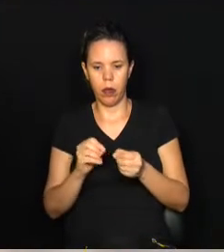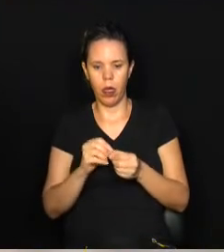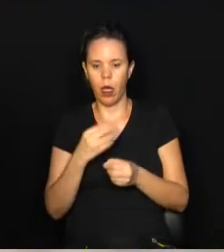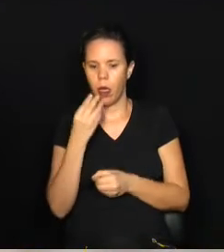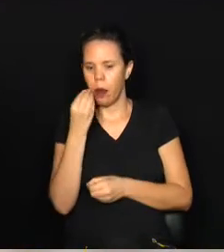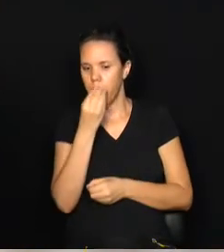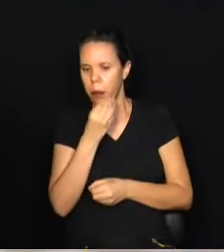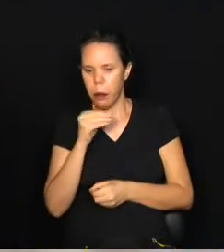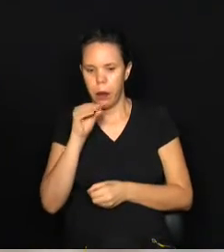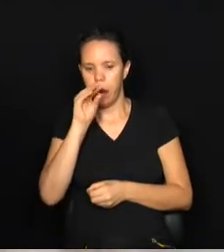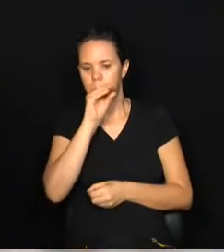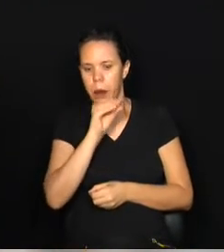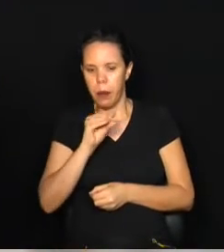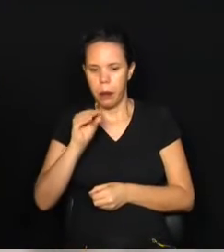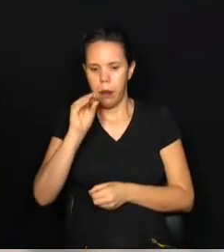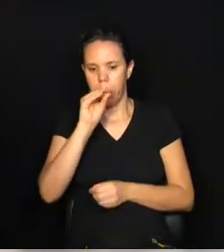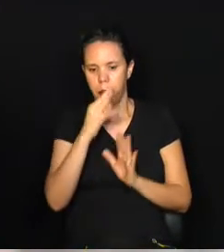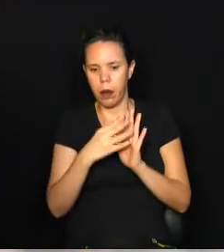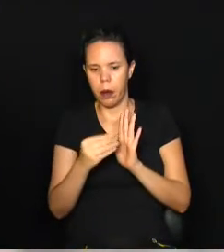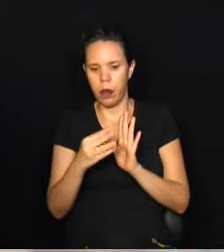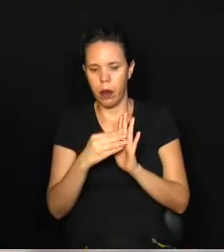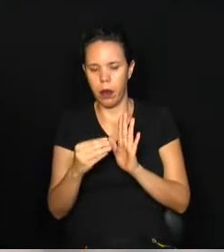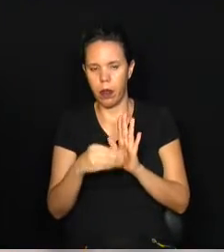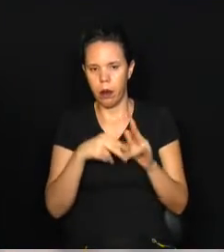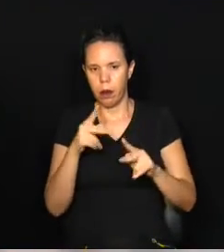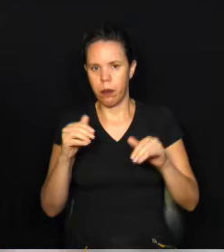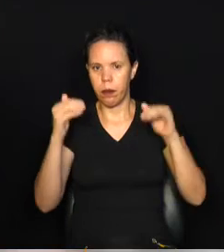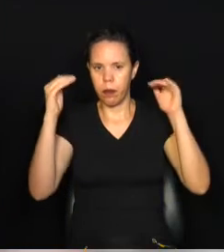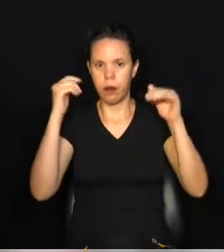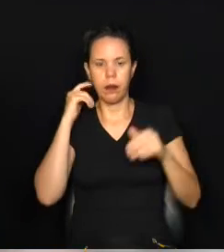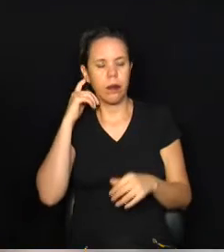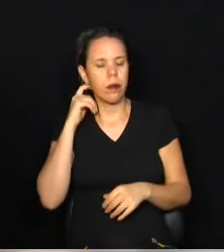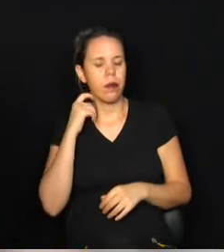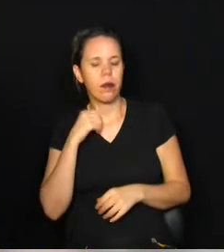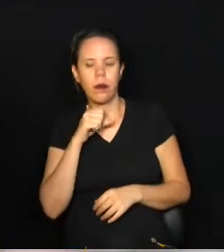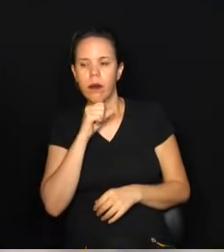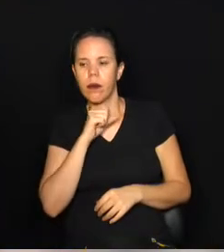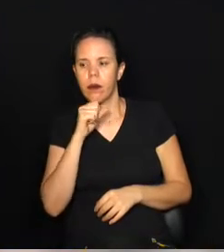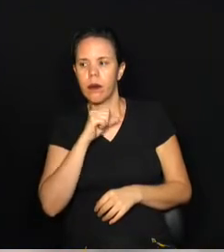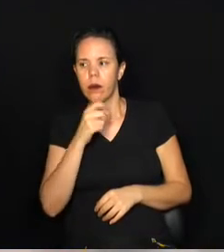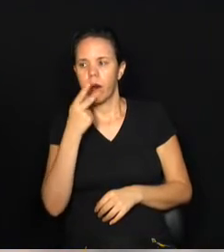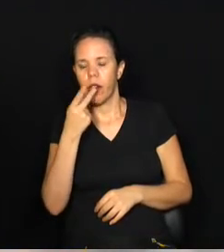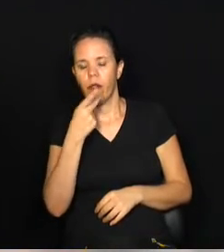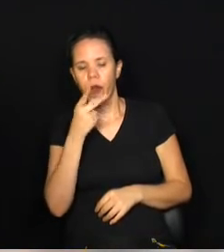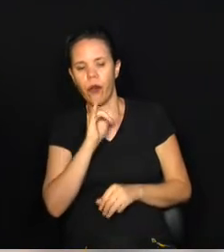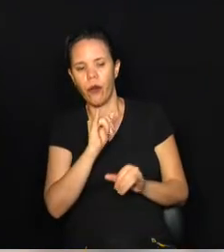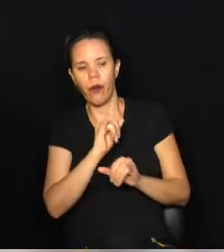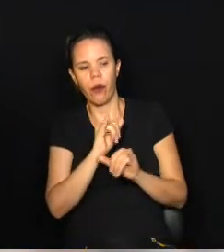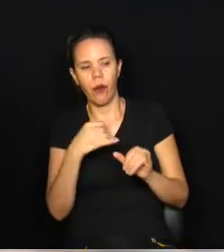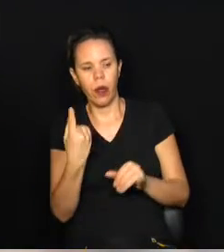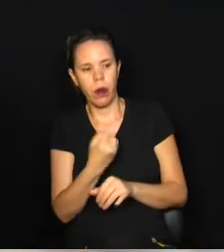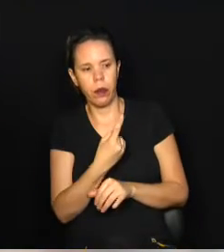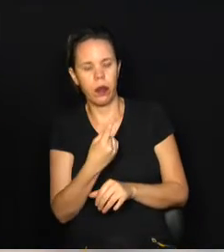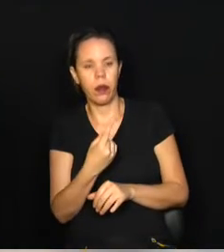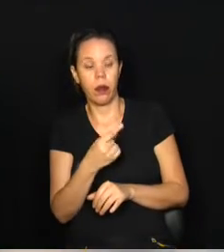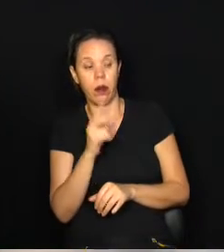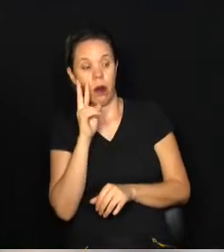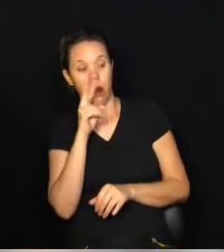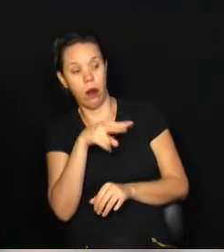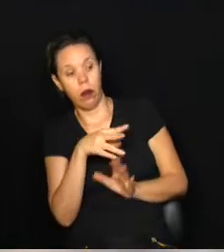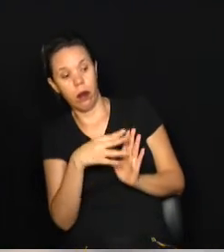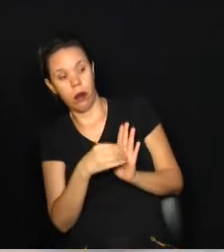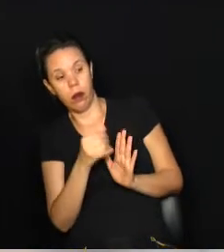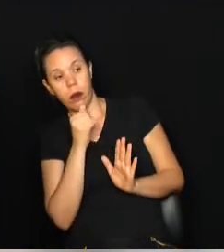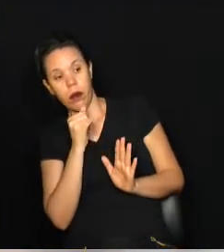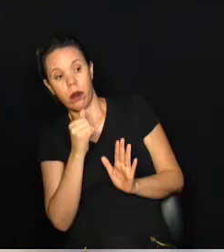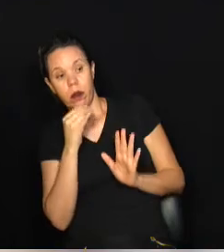imita muito o adulto, né? Daí aquela máxima dos nossos avós de dizer assim, olha o exemplo,